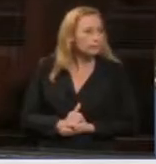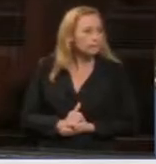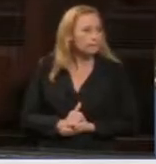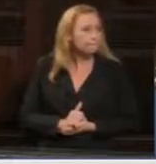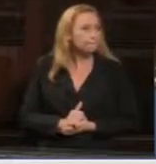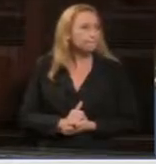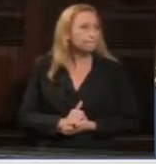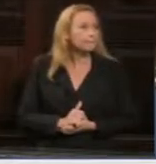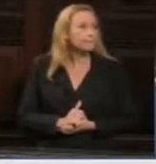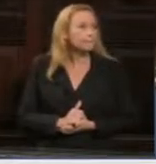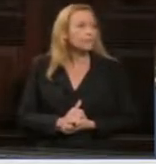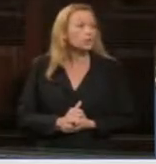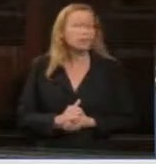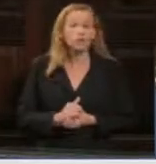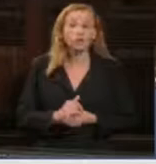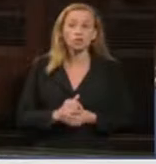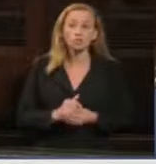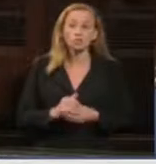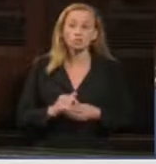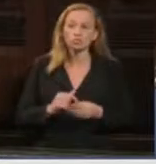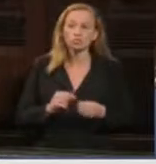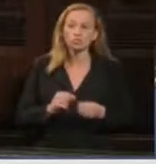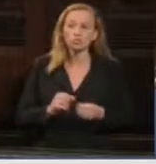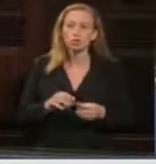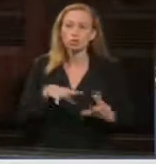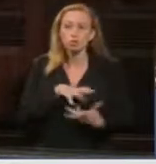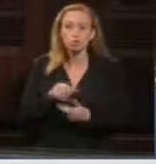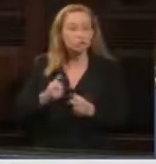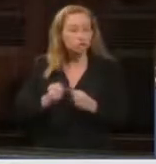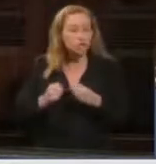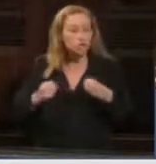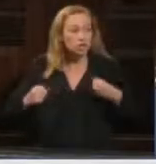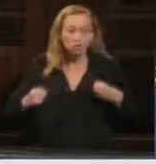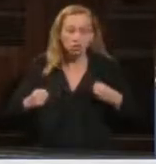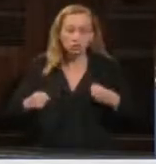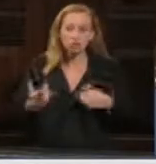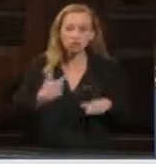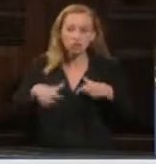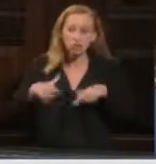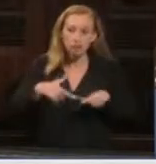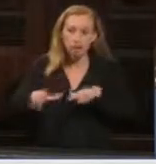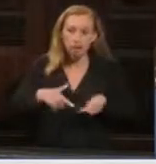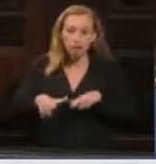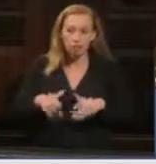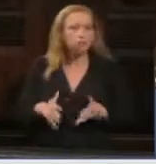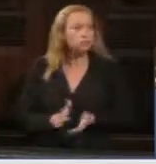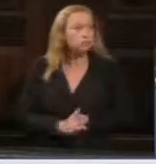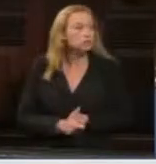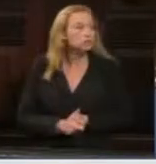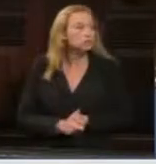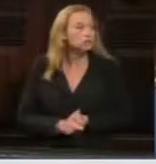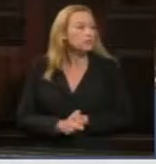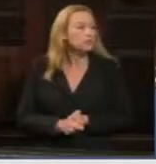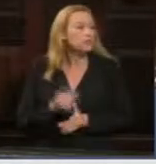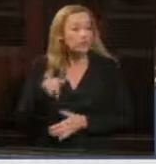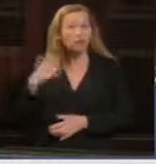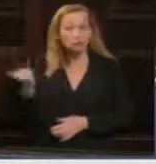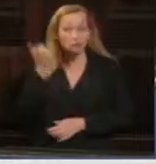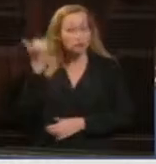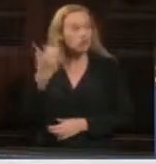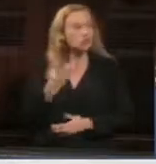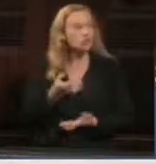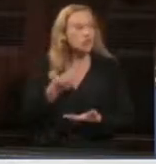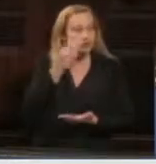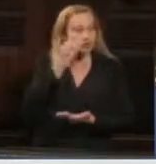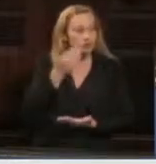horizonte de trabalho é muito avantajado e muito importante eu quero aqui lembrar que no ano